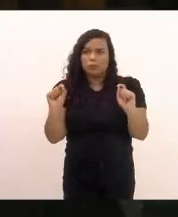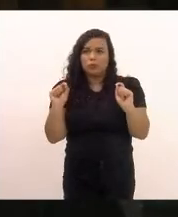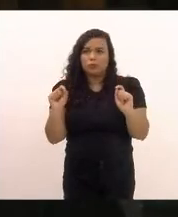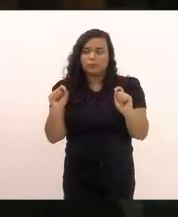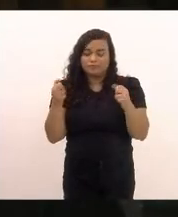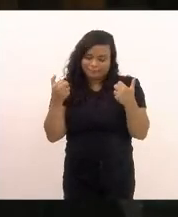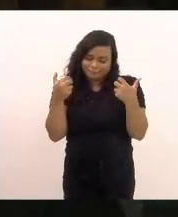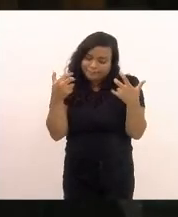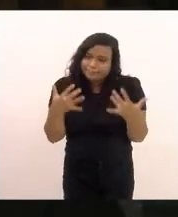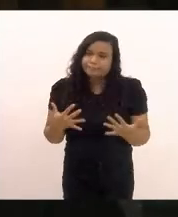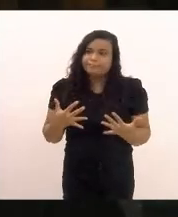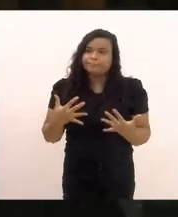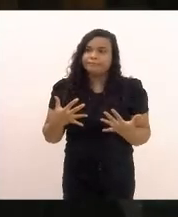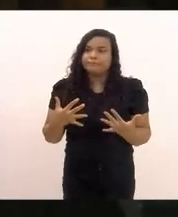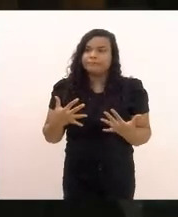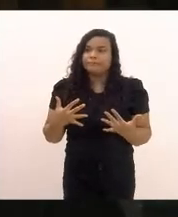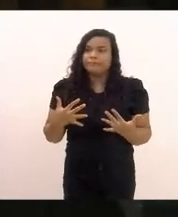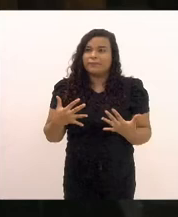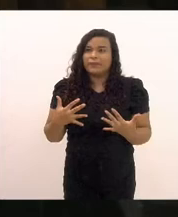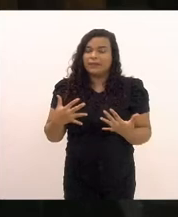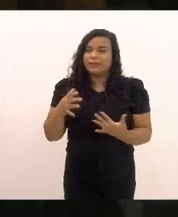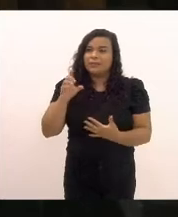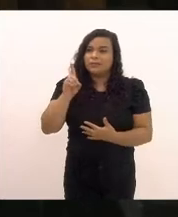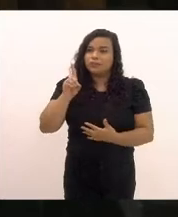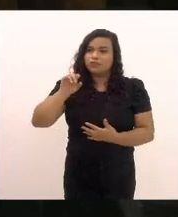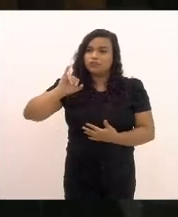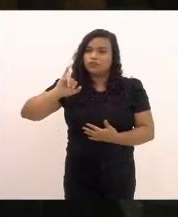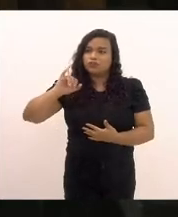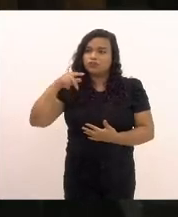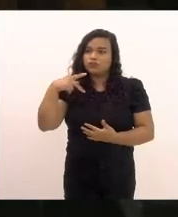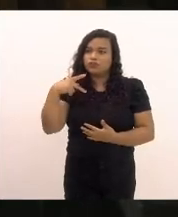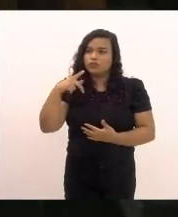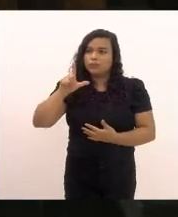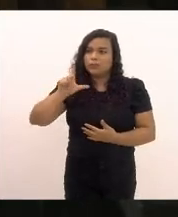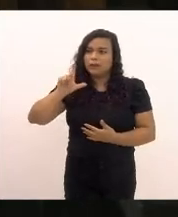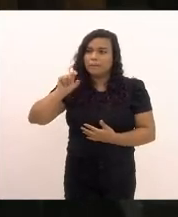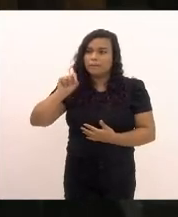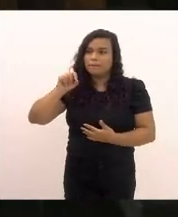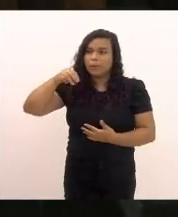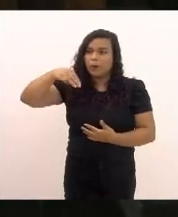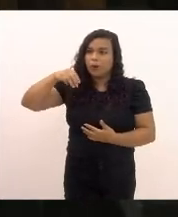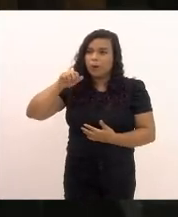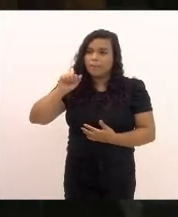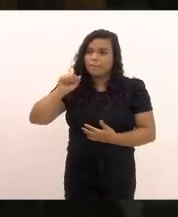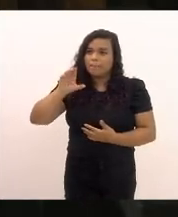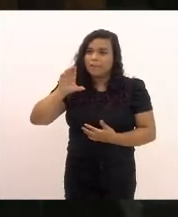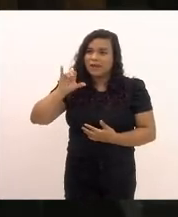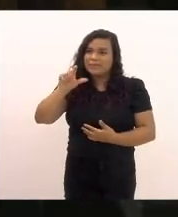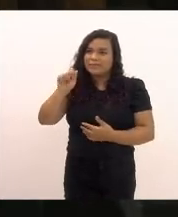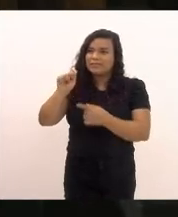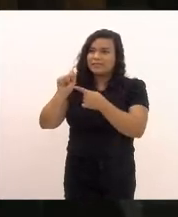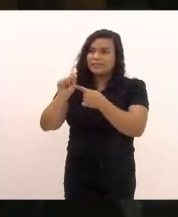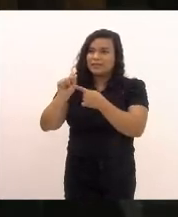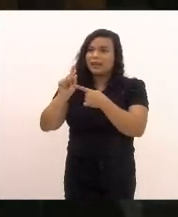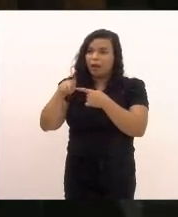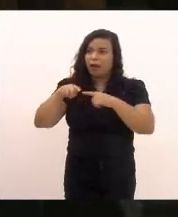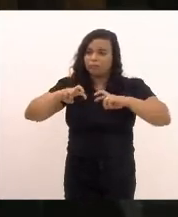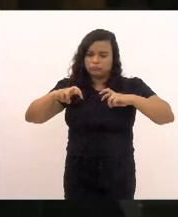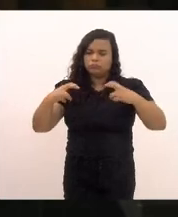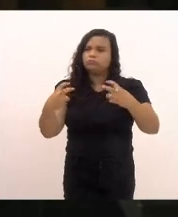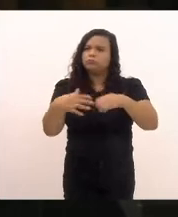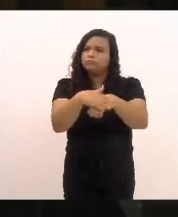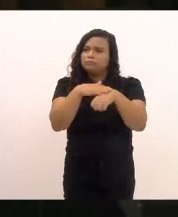dizer que diplomacia, a razão de ser da mesma, é mesa de